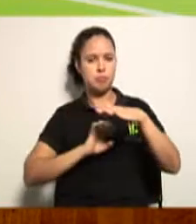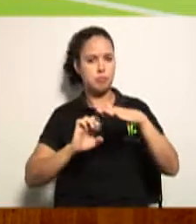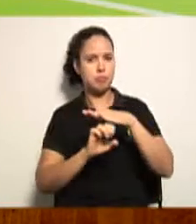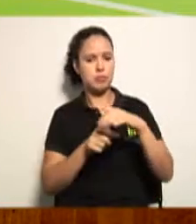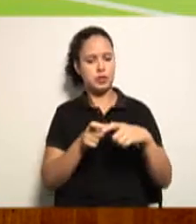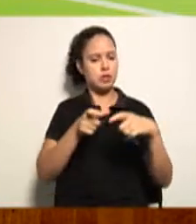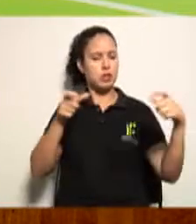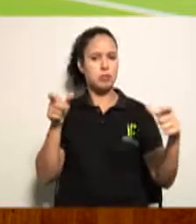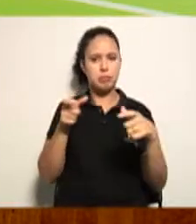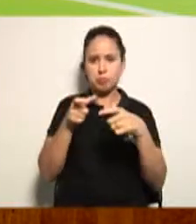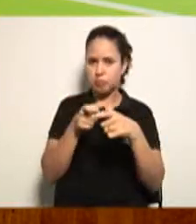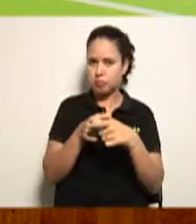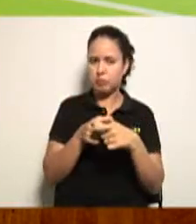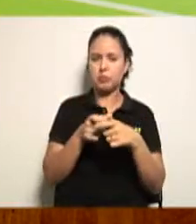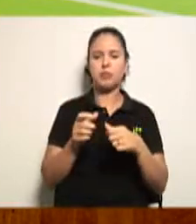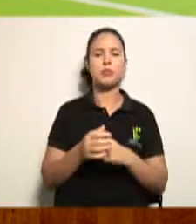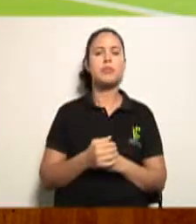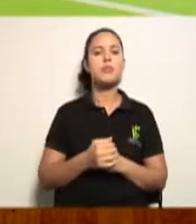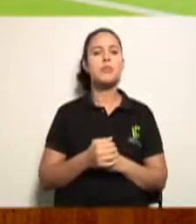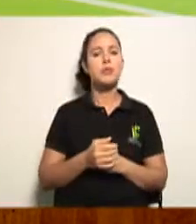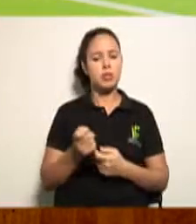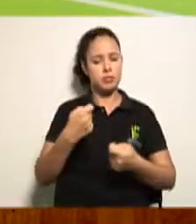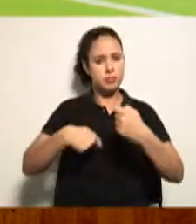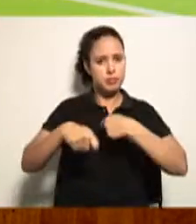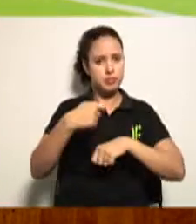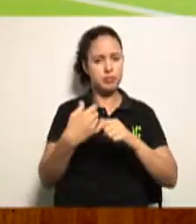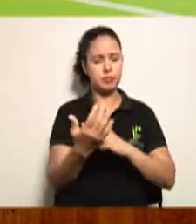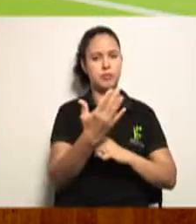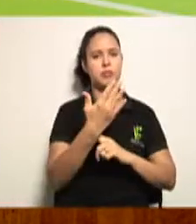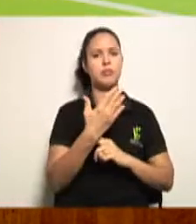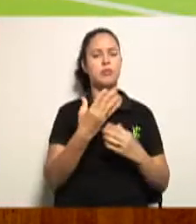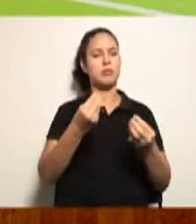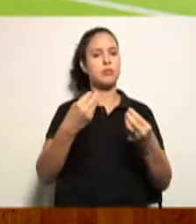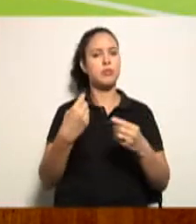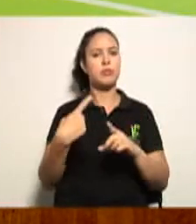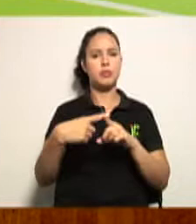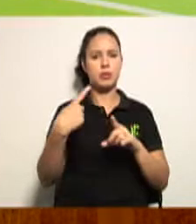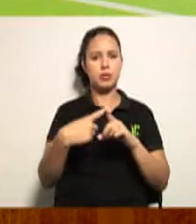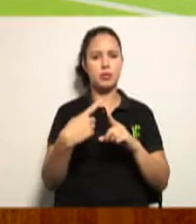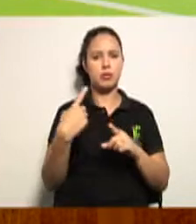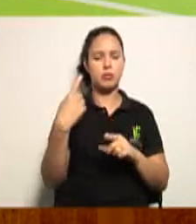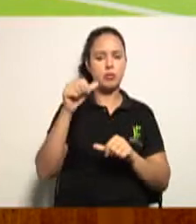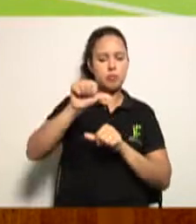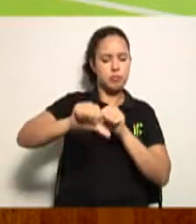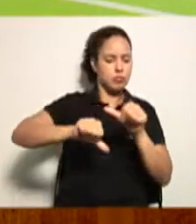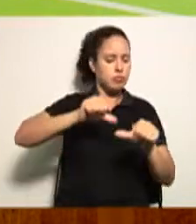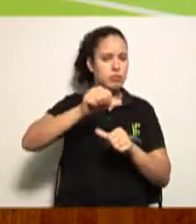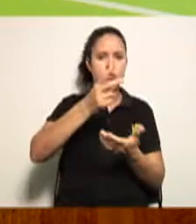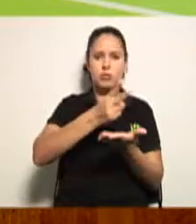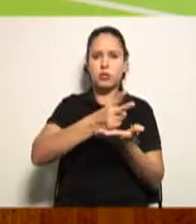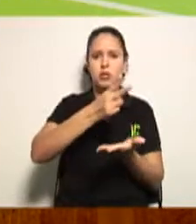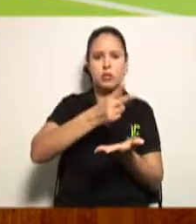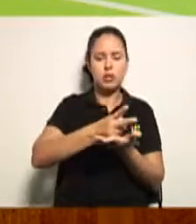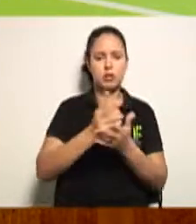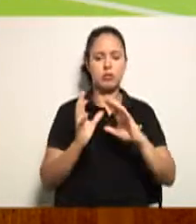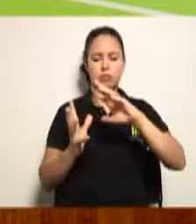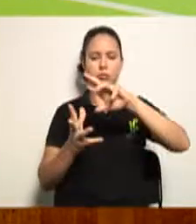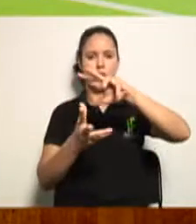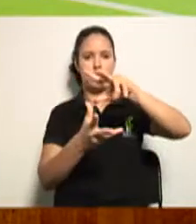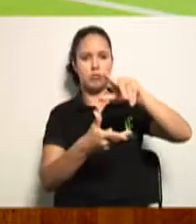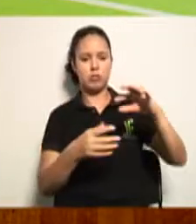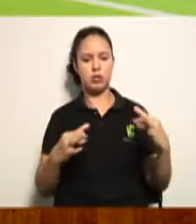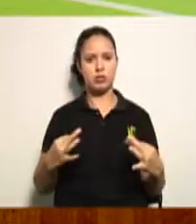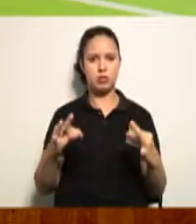porte. Então, ela ajuda muito. Por quê? Porque a gente trabalha com muitas mudanças, é um mundo